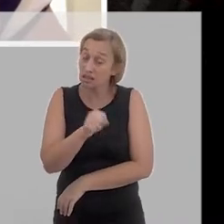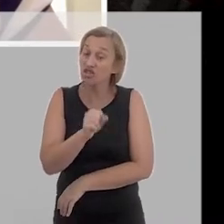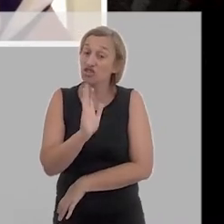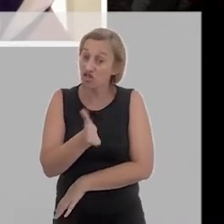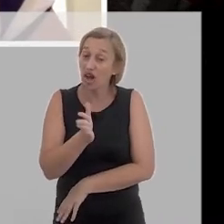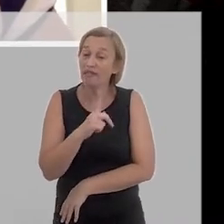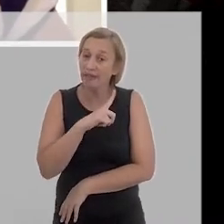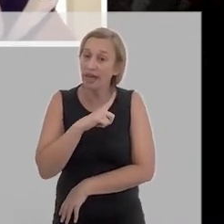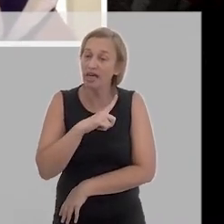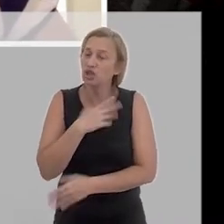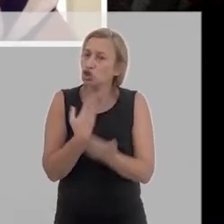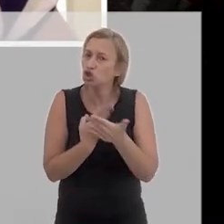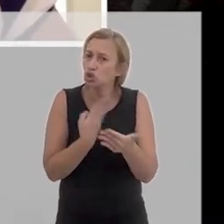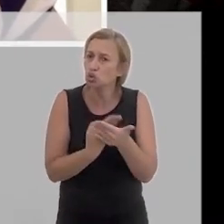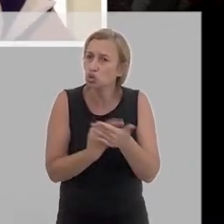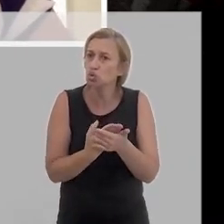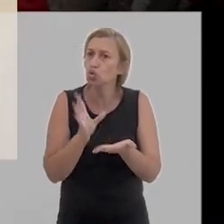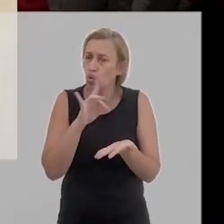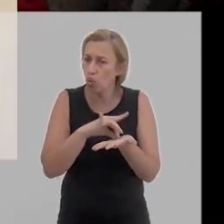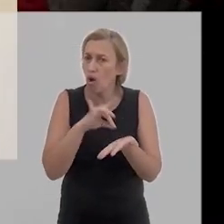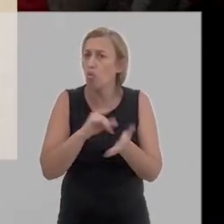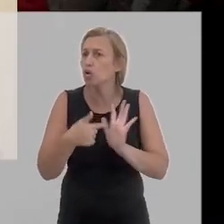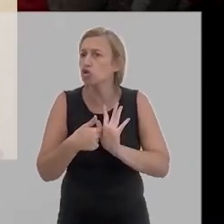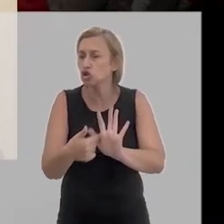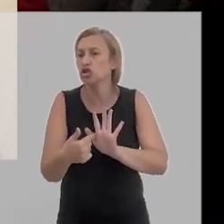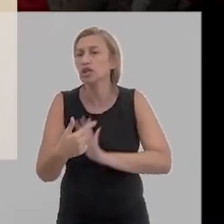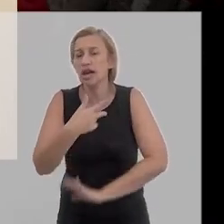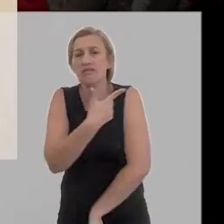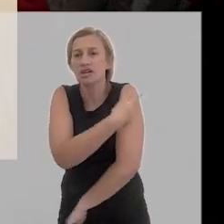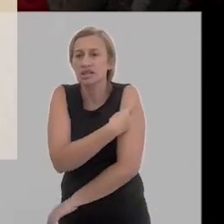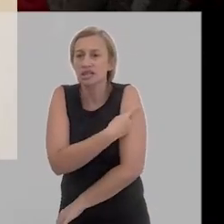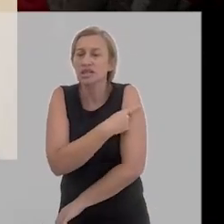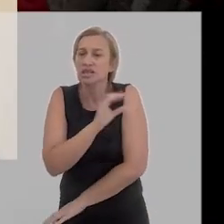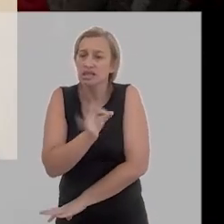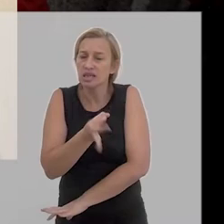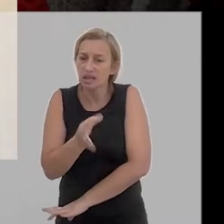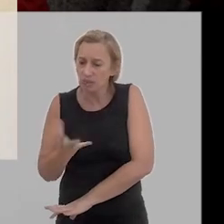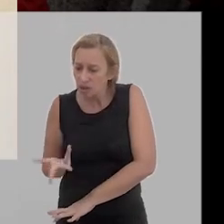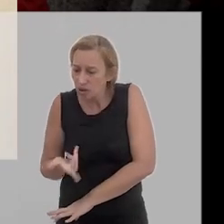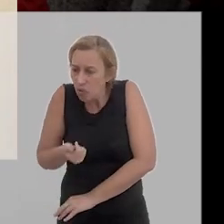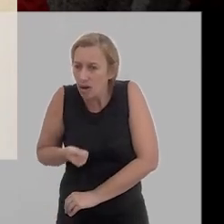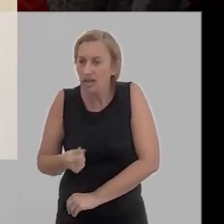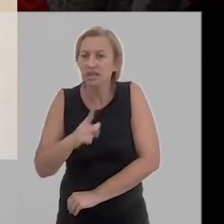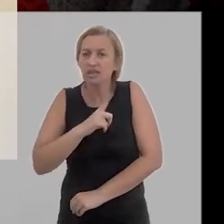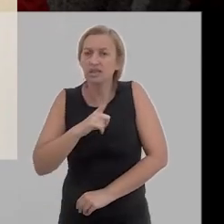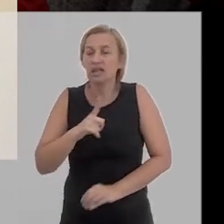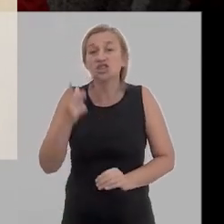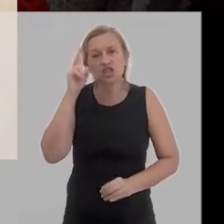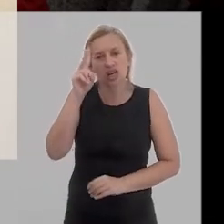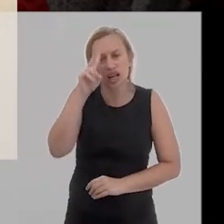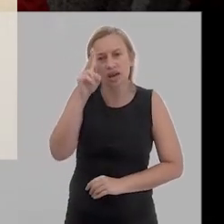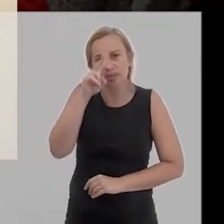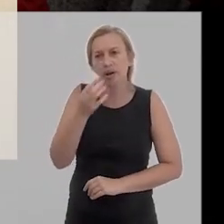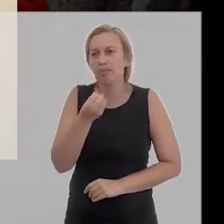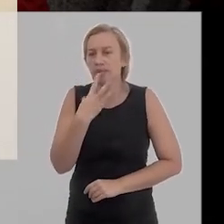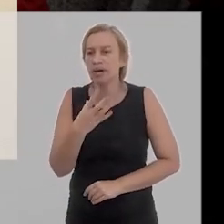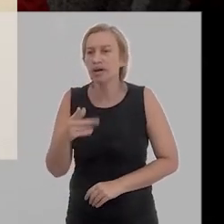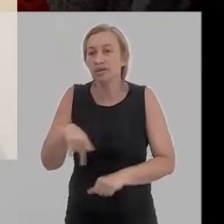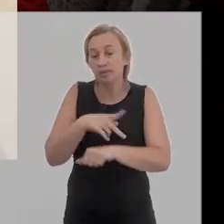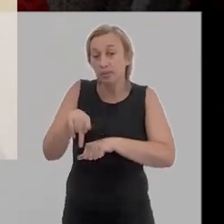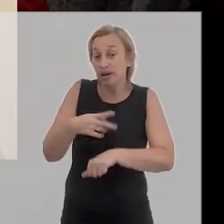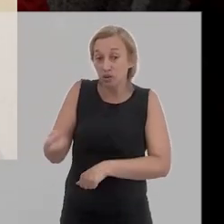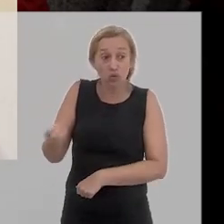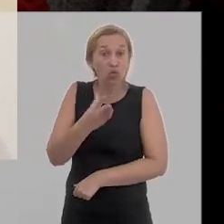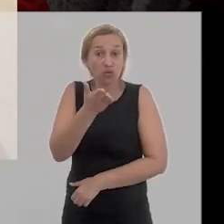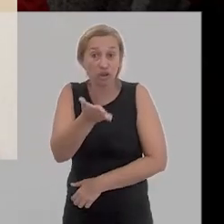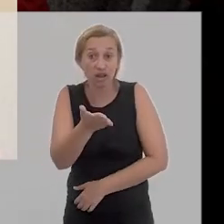as vacinas, aí sim a gente já tem estudo de mundo real mostrando que as vacinas foram altamente eficazes, tanto que a gente lembra